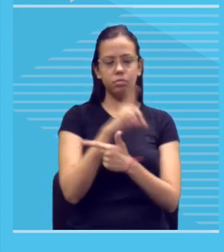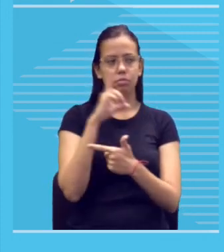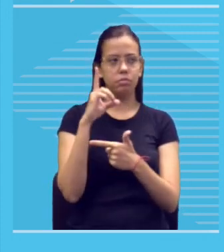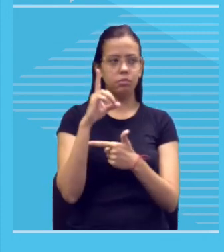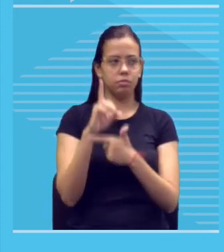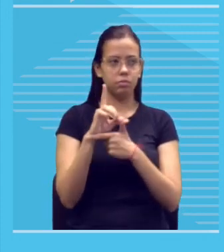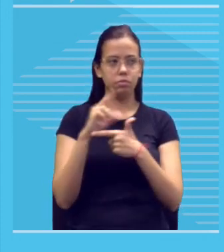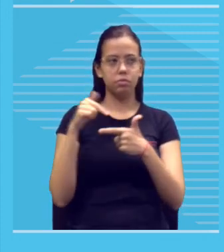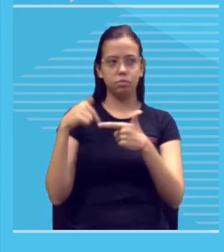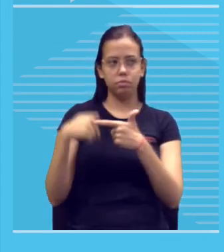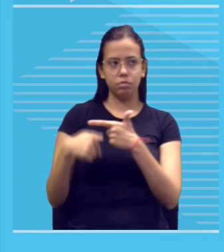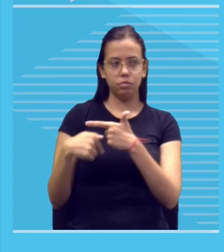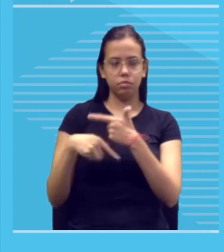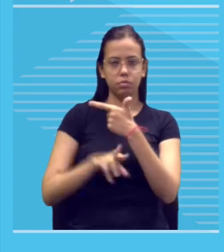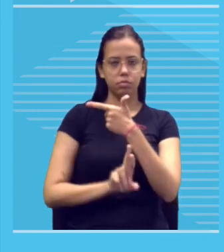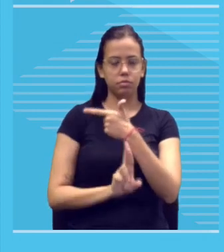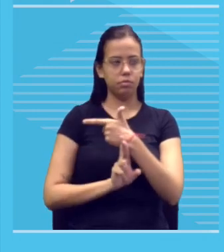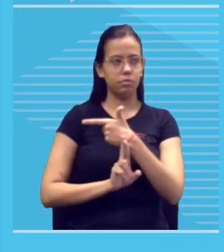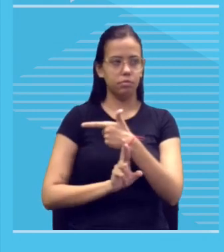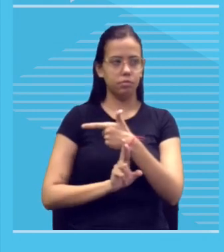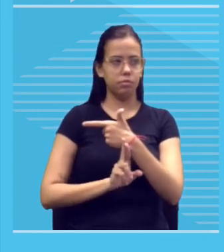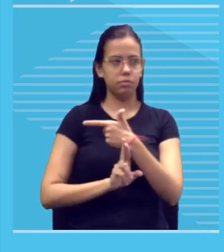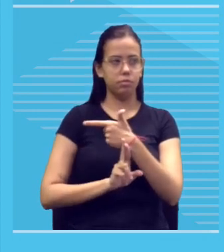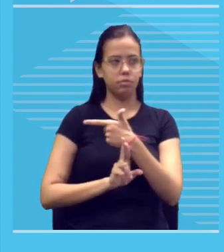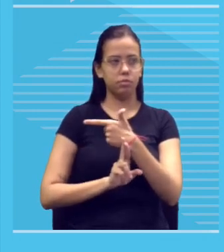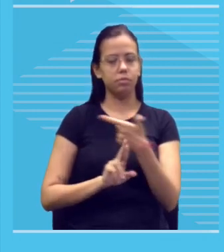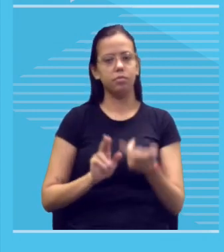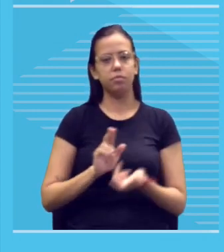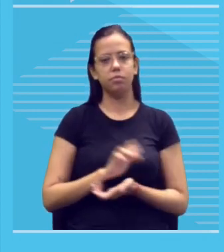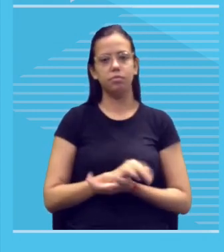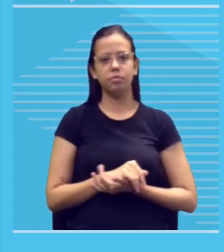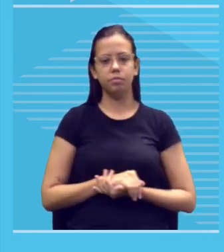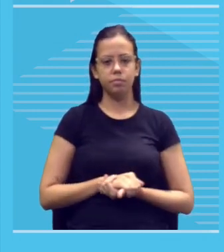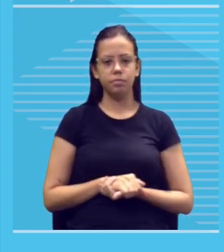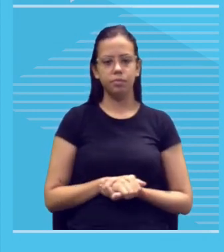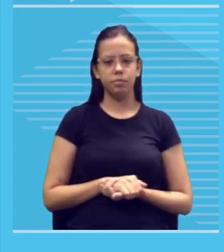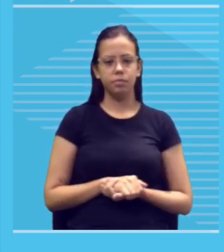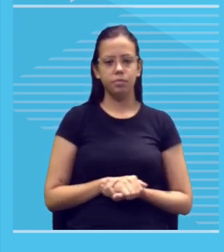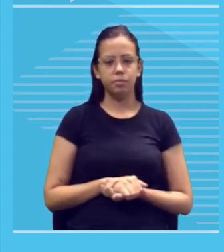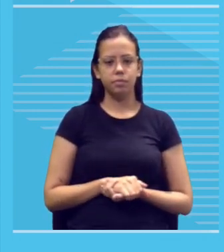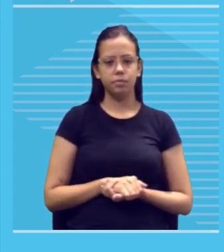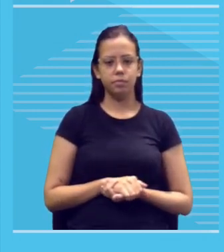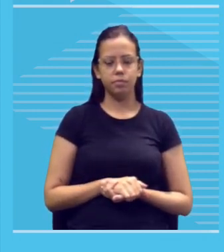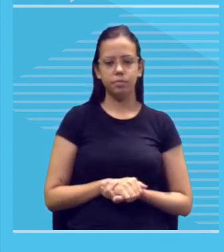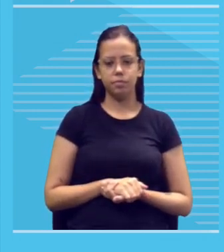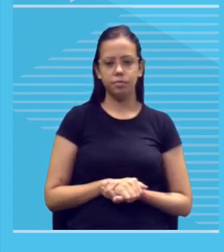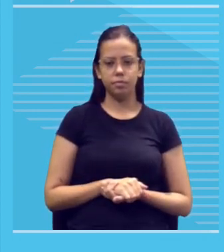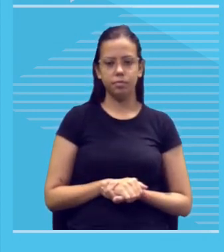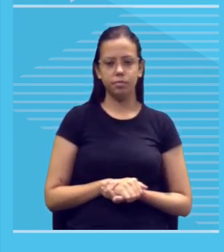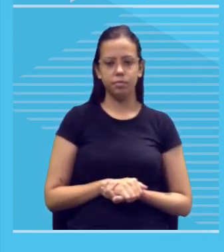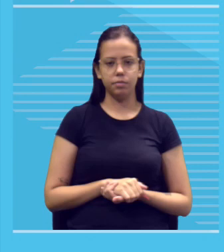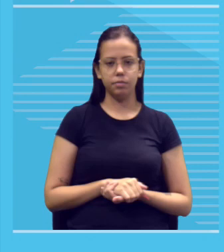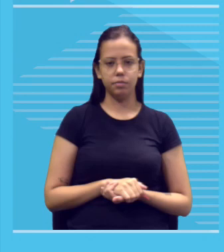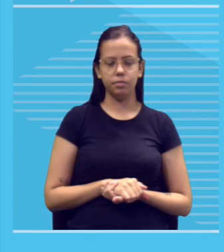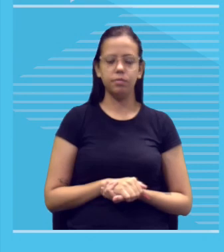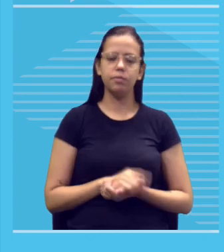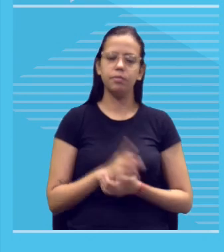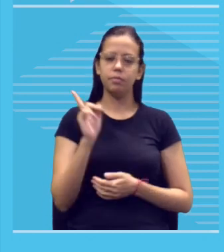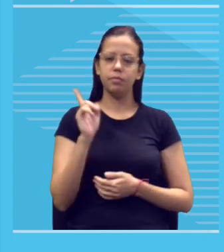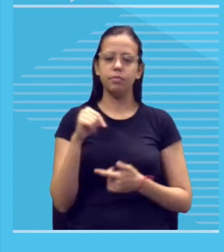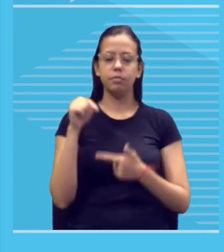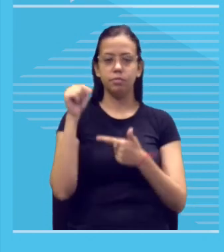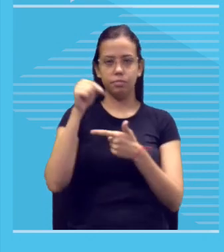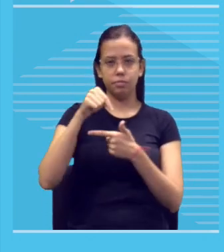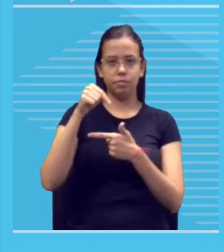divisor quociente e o resto o meu número é o dividendo